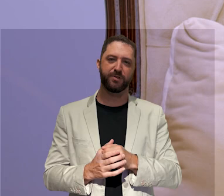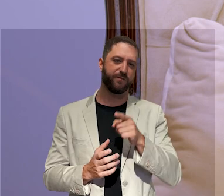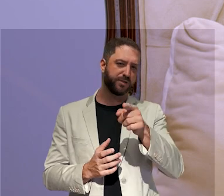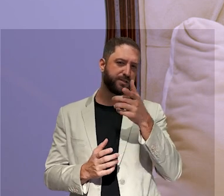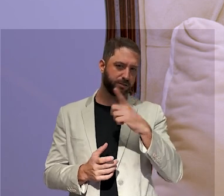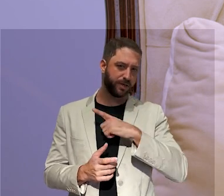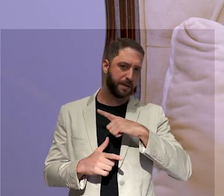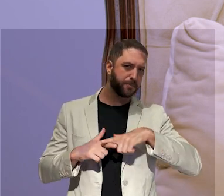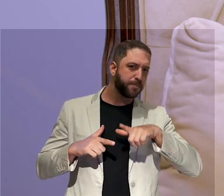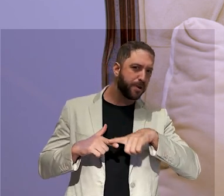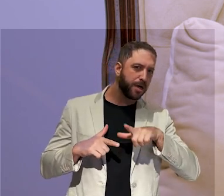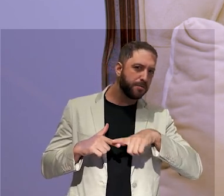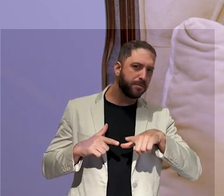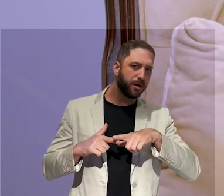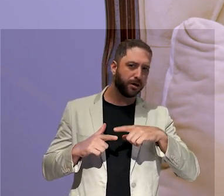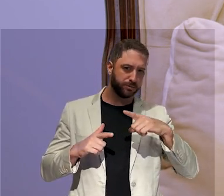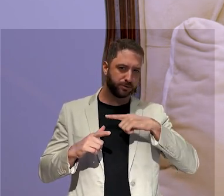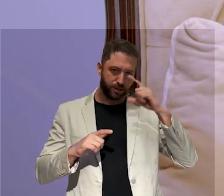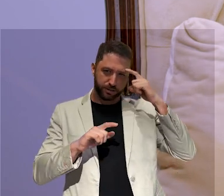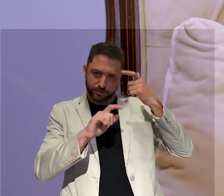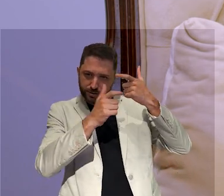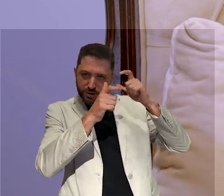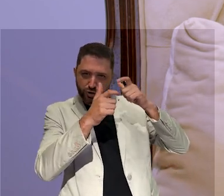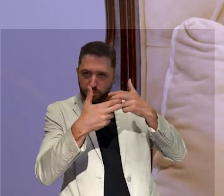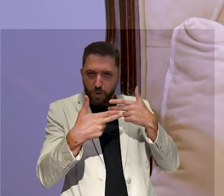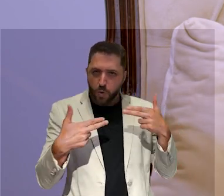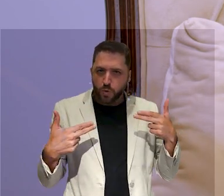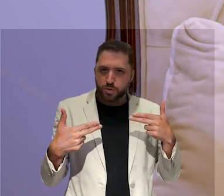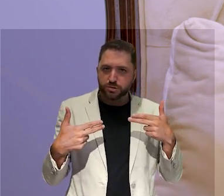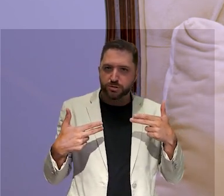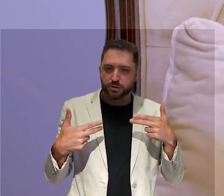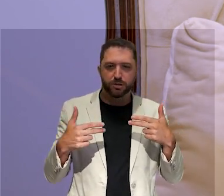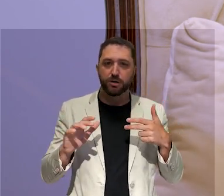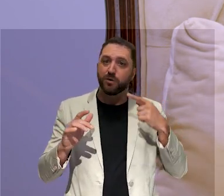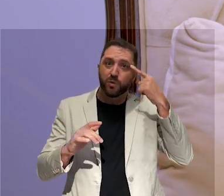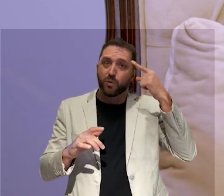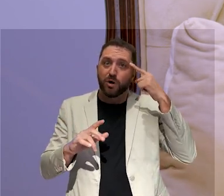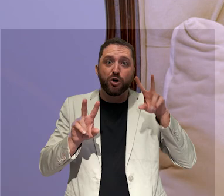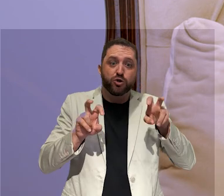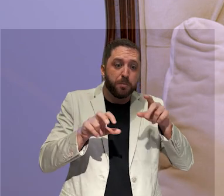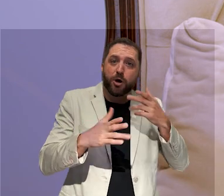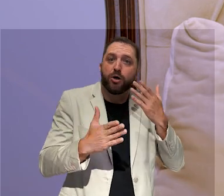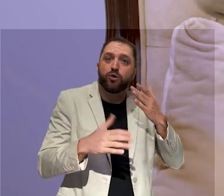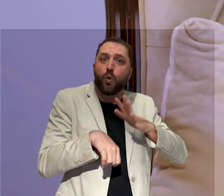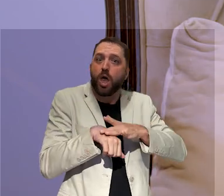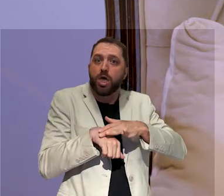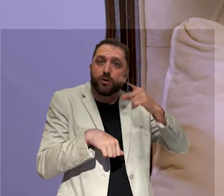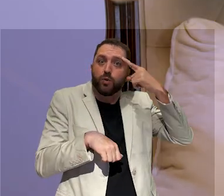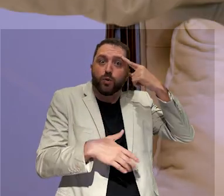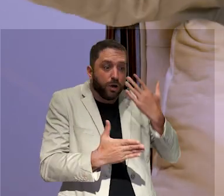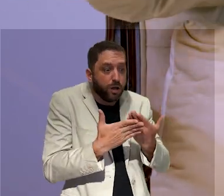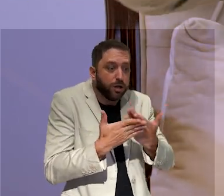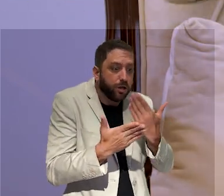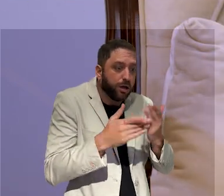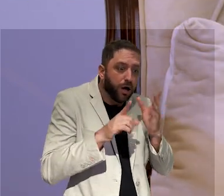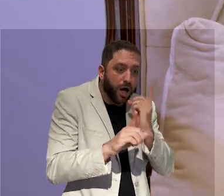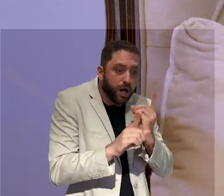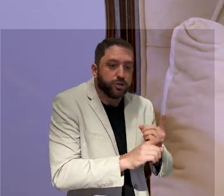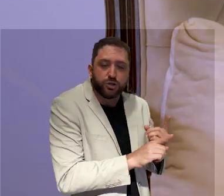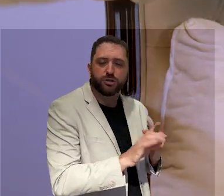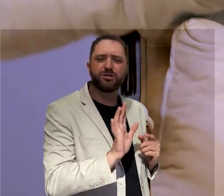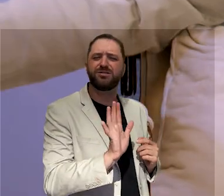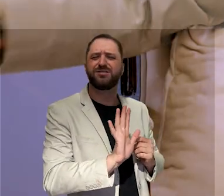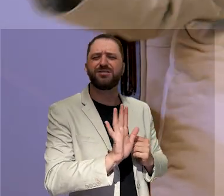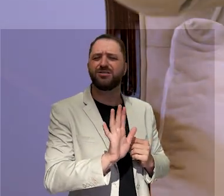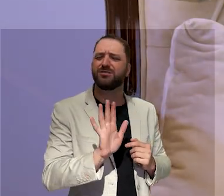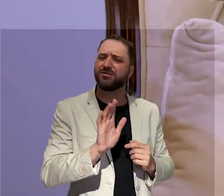disso. Quer, se tem um problema hoje, algum transtorno psicopatológico, não vai atrás de saber tudo sobre a doença,